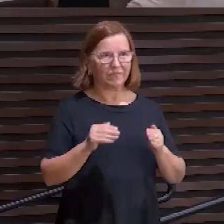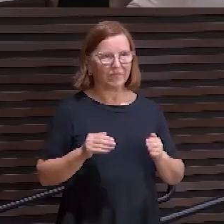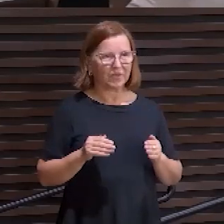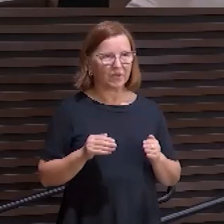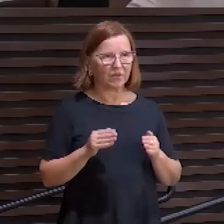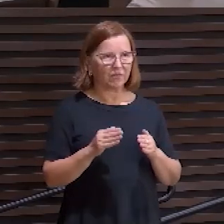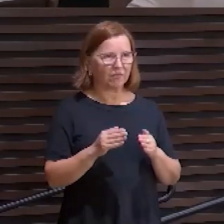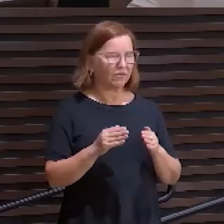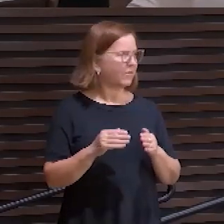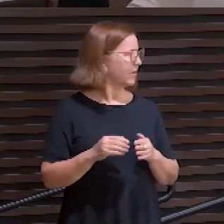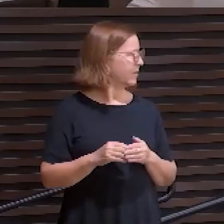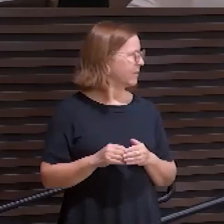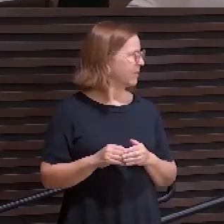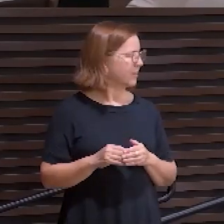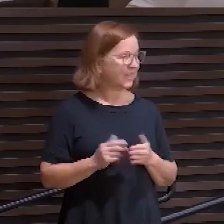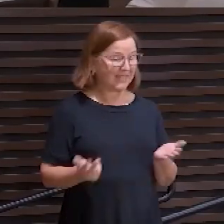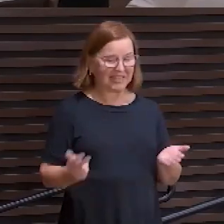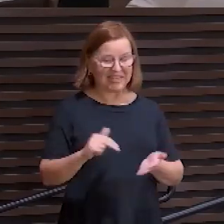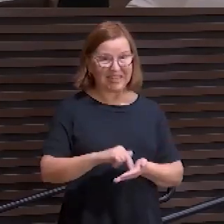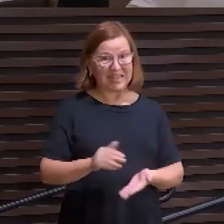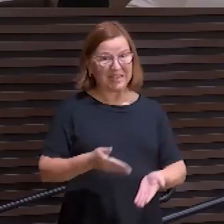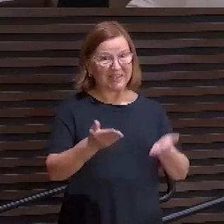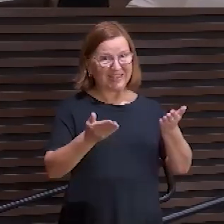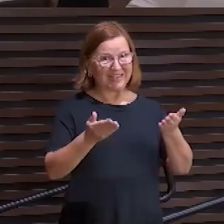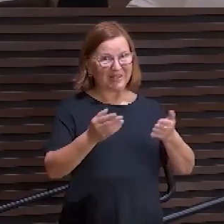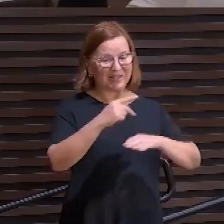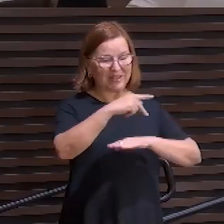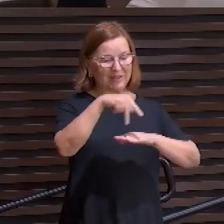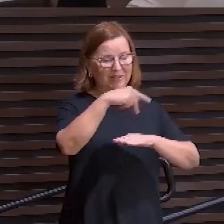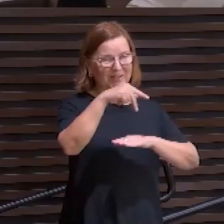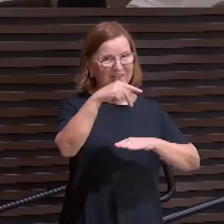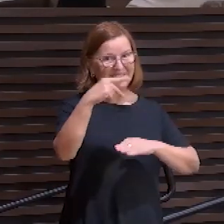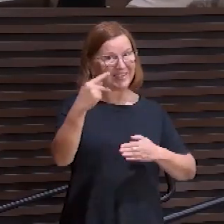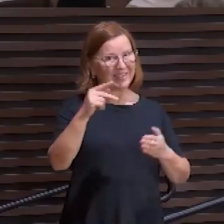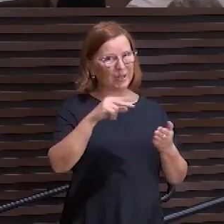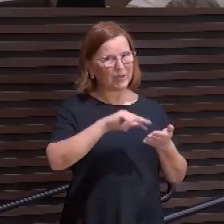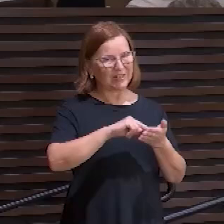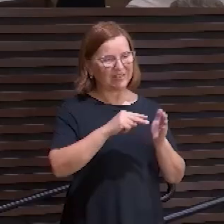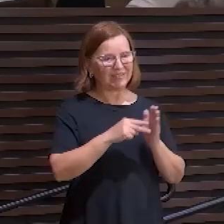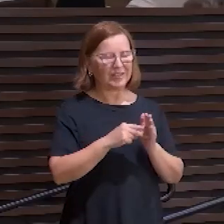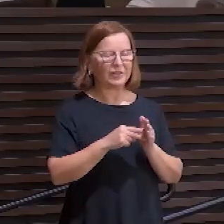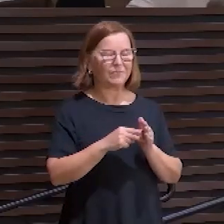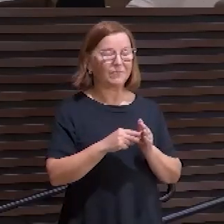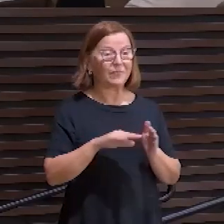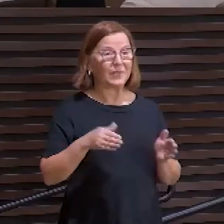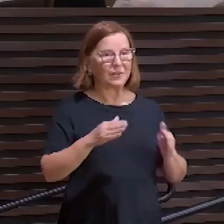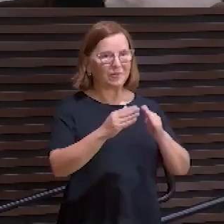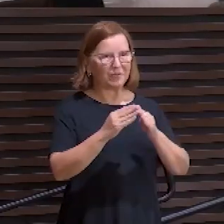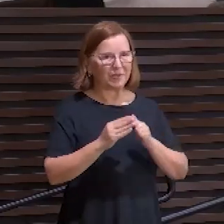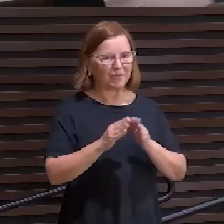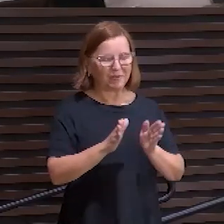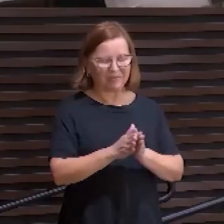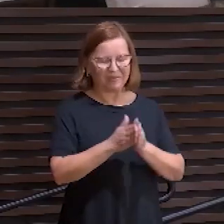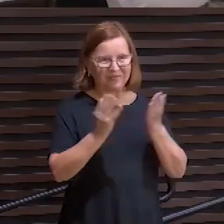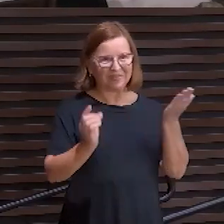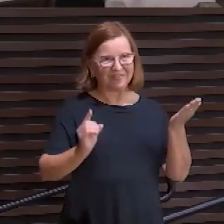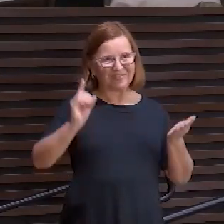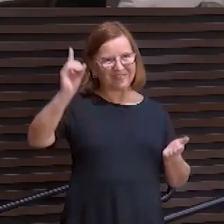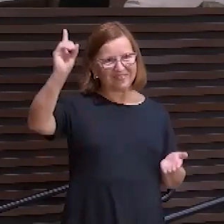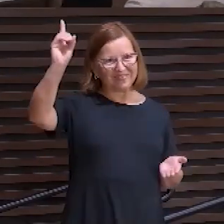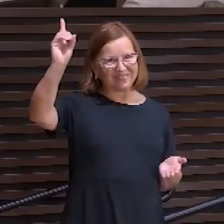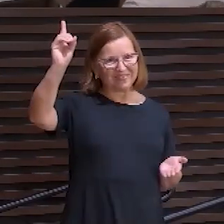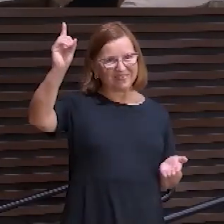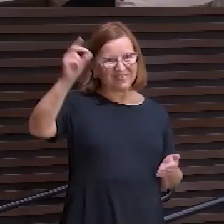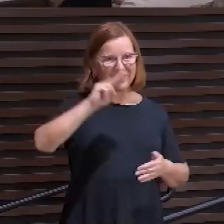ressurreição, na Páscoa, no significado da Páscoa. Então, por favor, abra a sua Bíblia